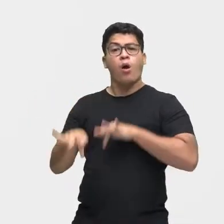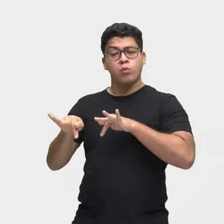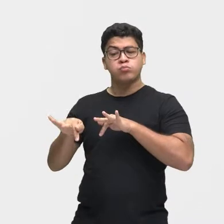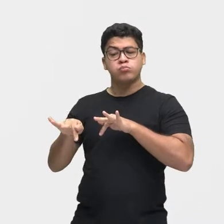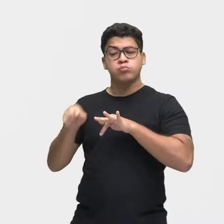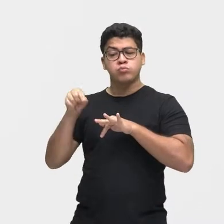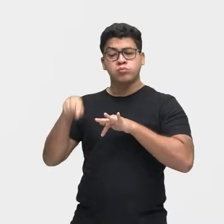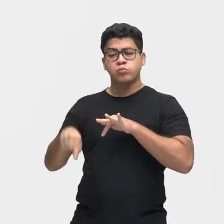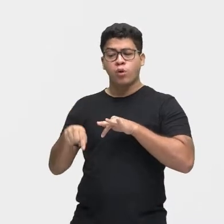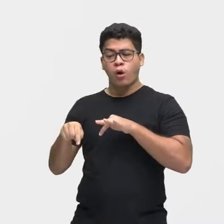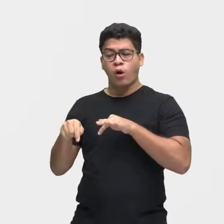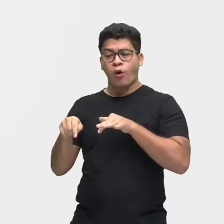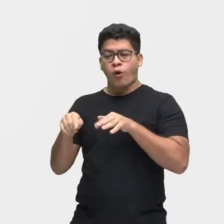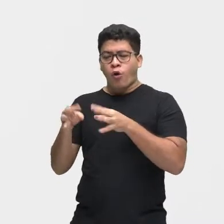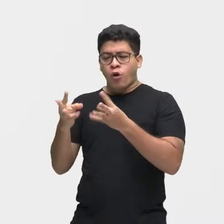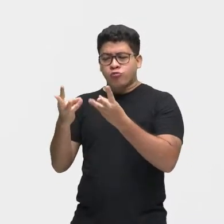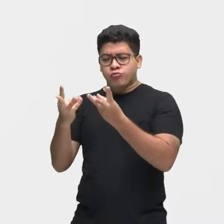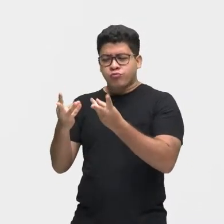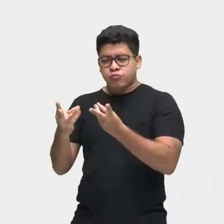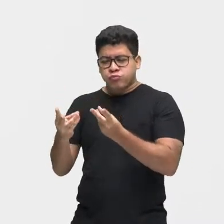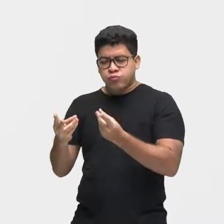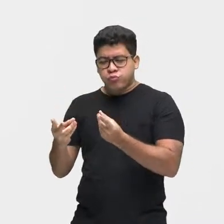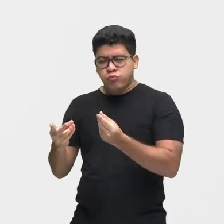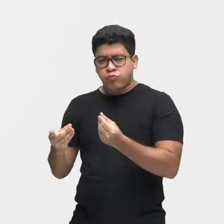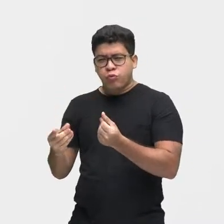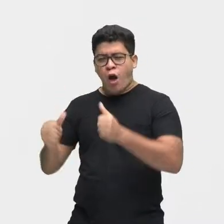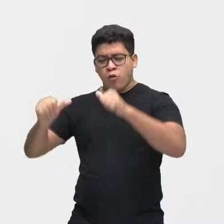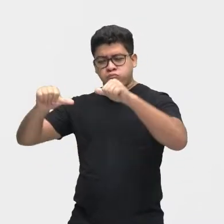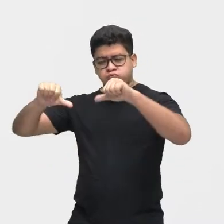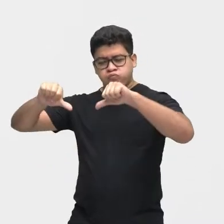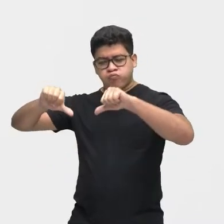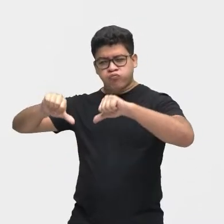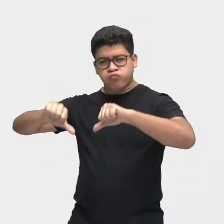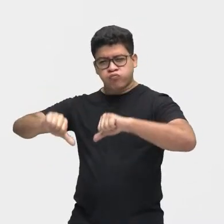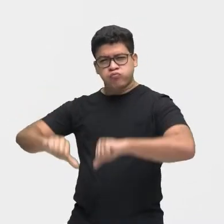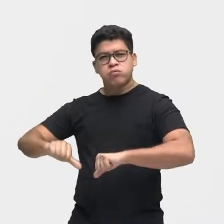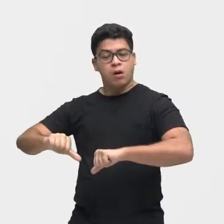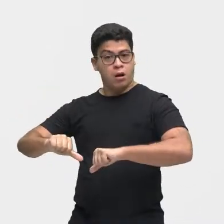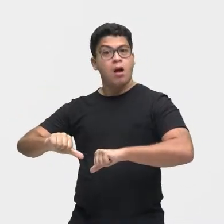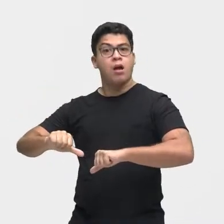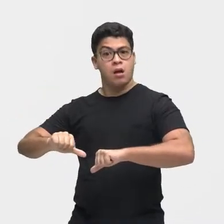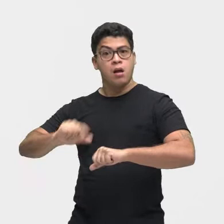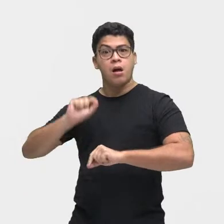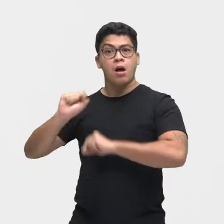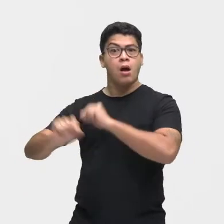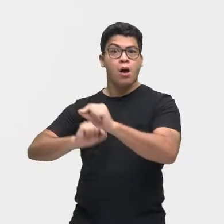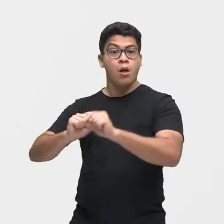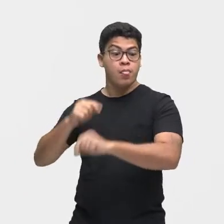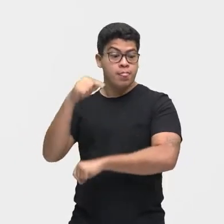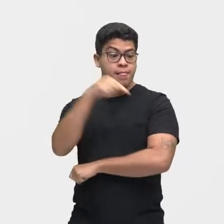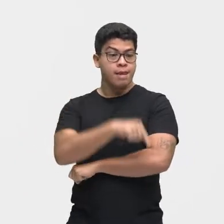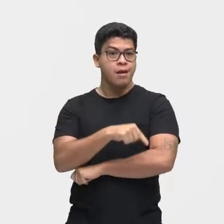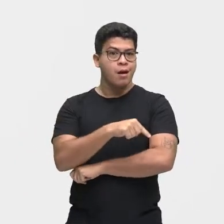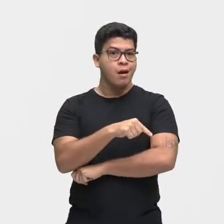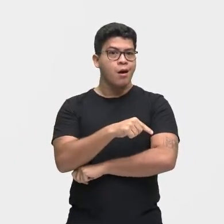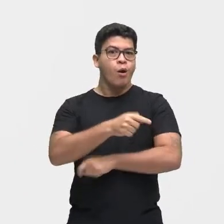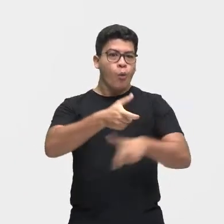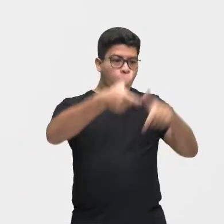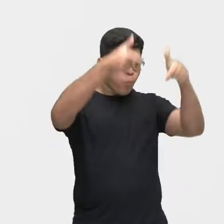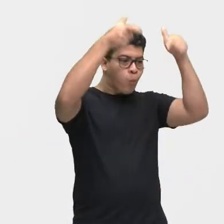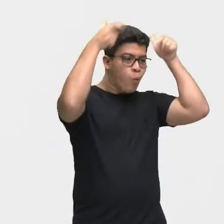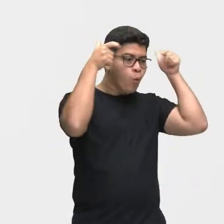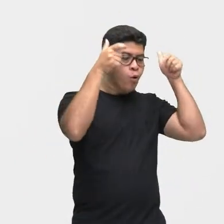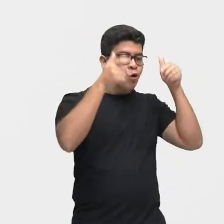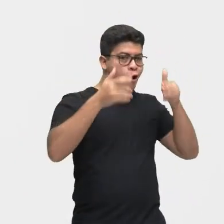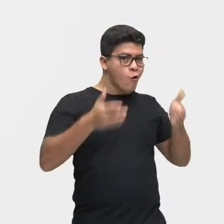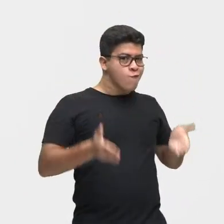poder ali enfraquecido, tá certo? E aí vai fortalecer o poder aí, né, dos reis. Então,